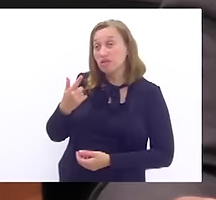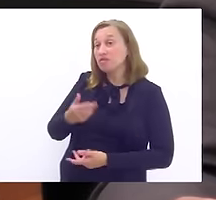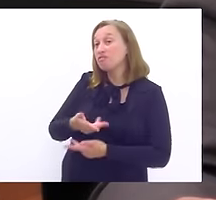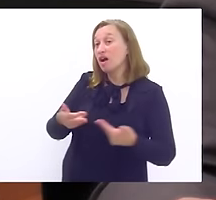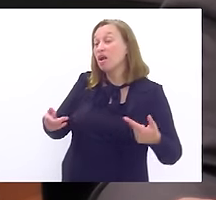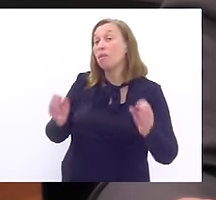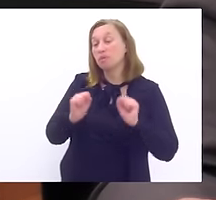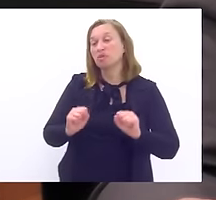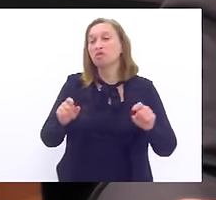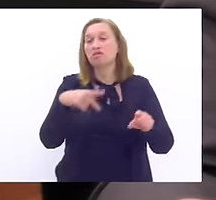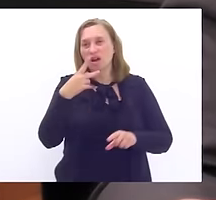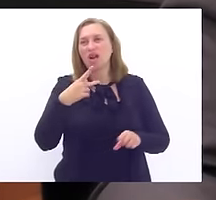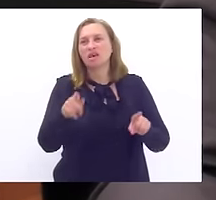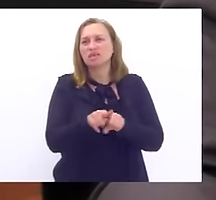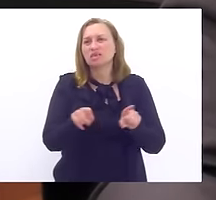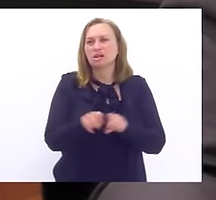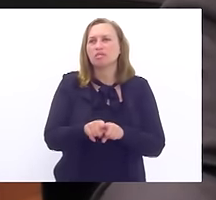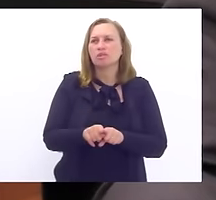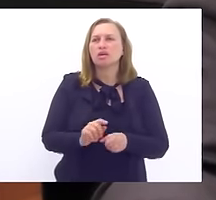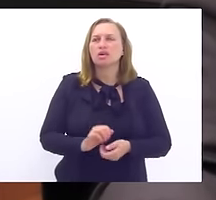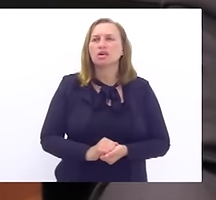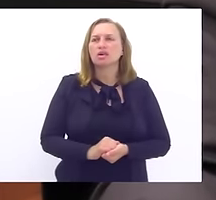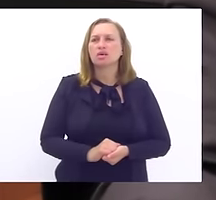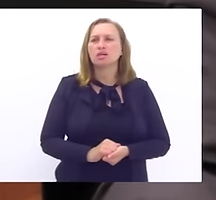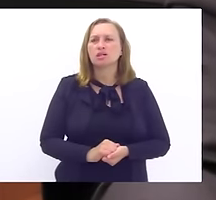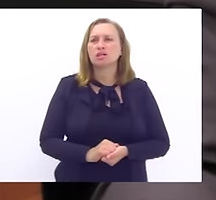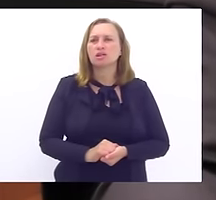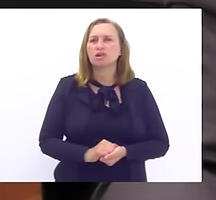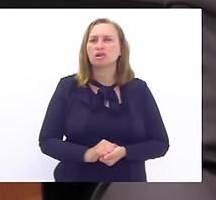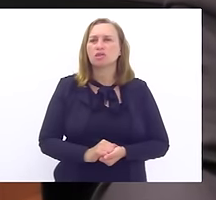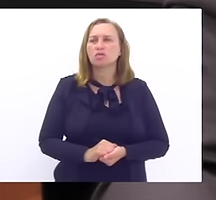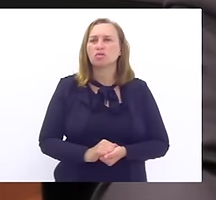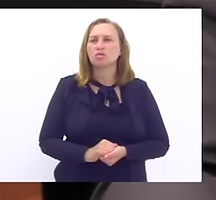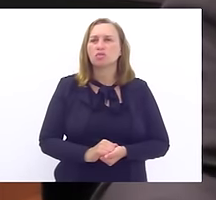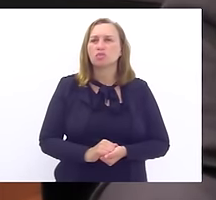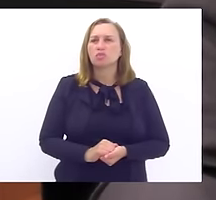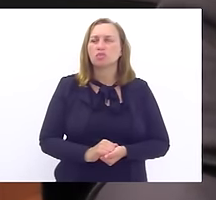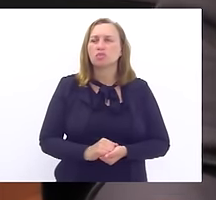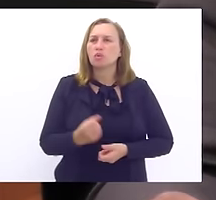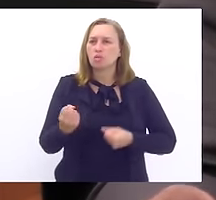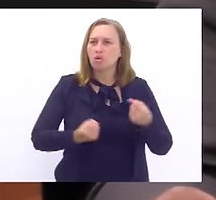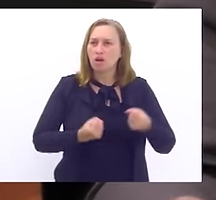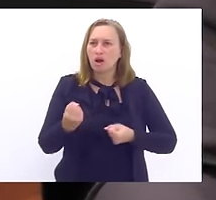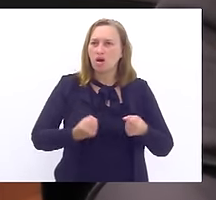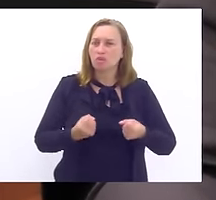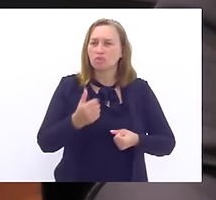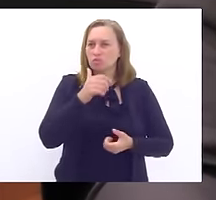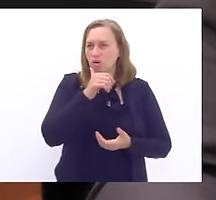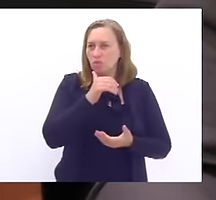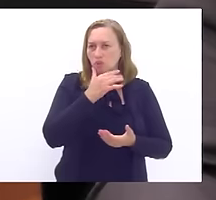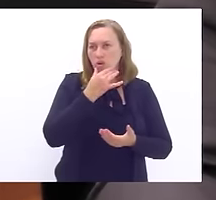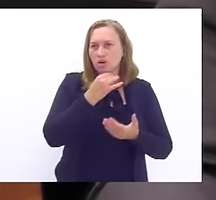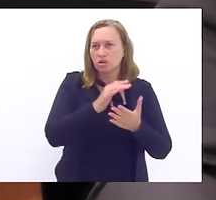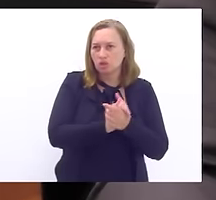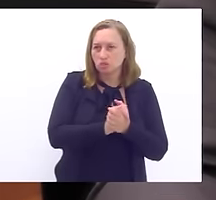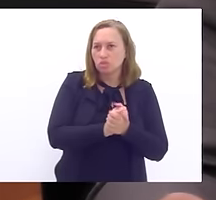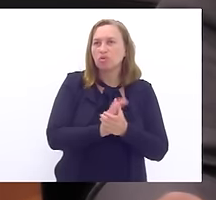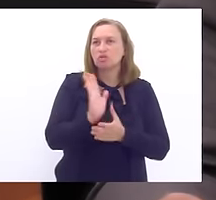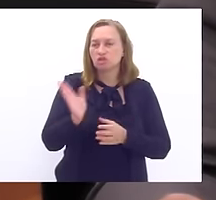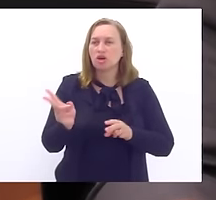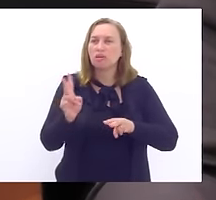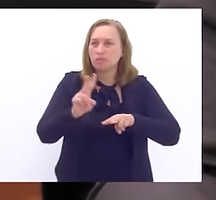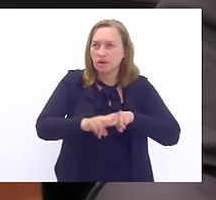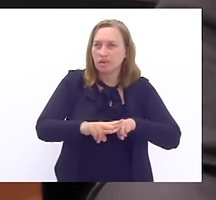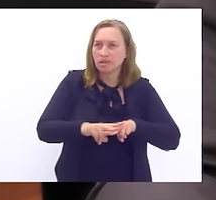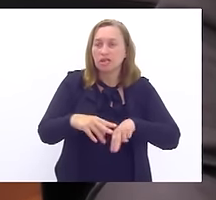dizer também não é o caso aqui o veículo do meu marido já foi apreendido